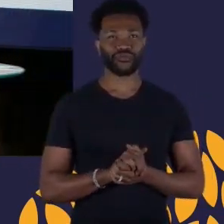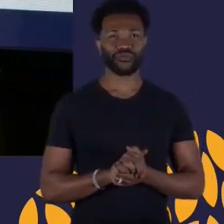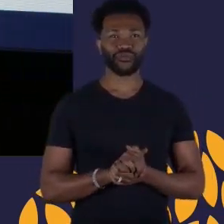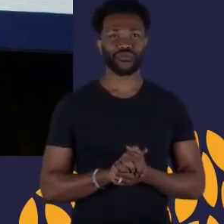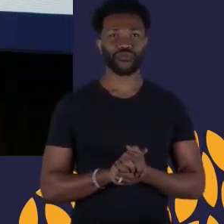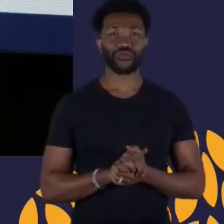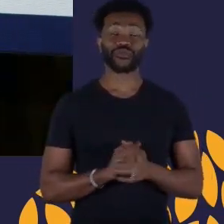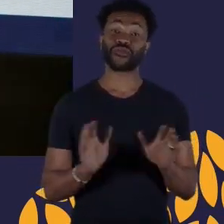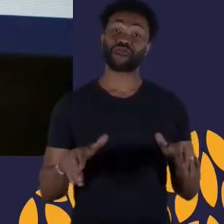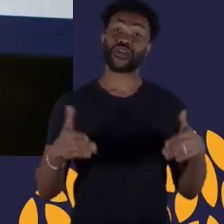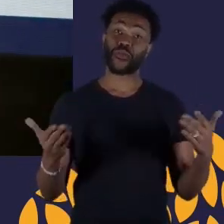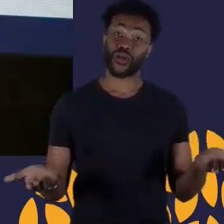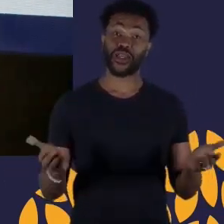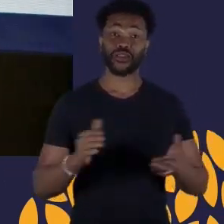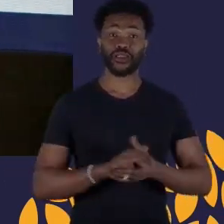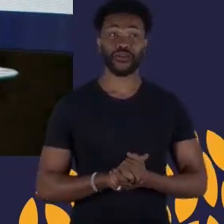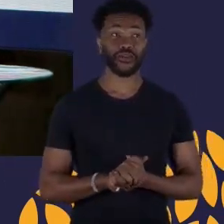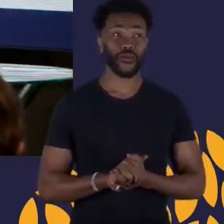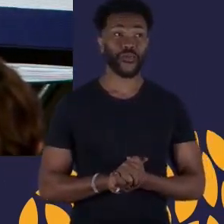E, finalmente,